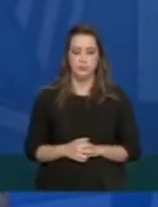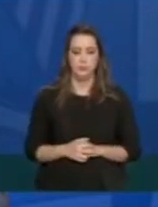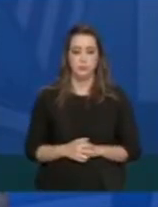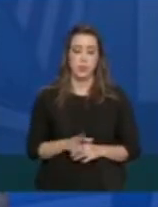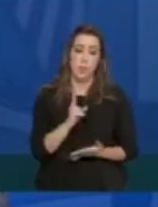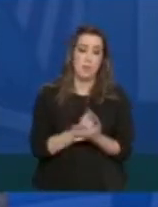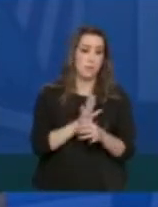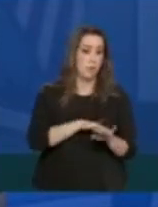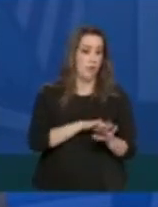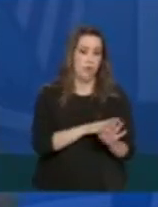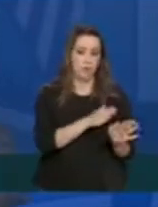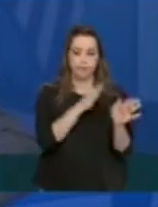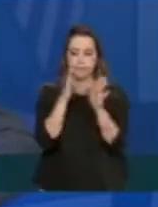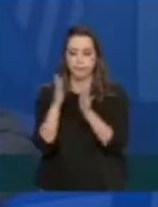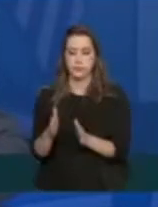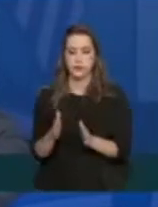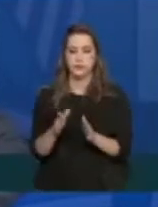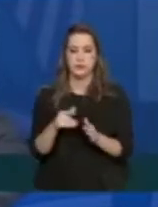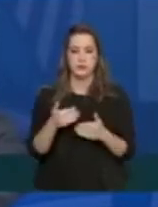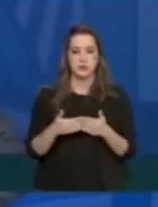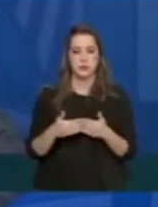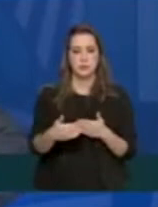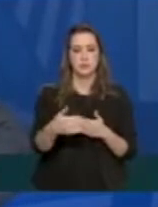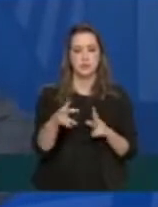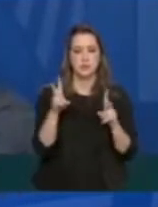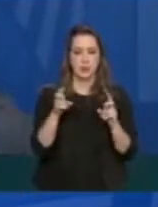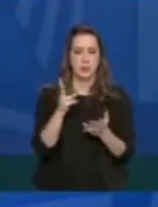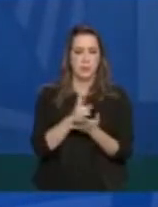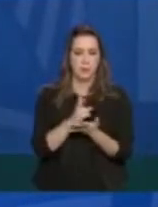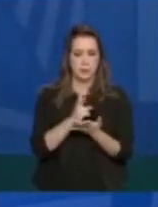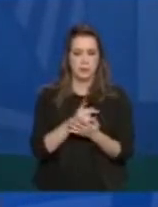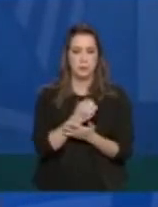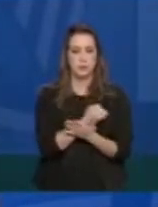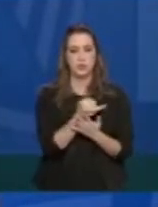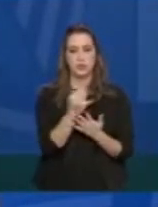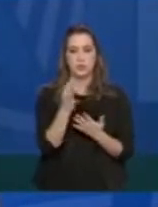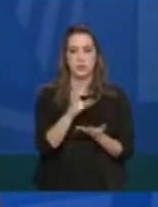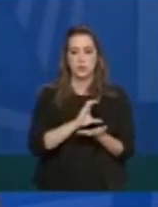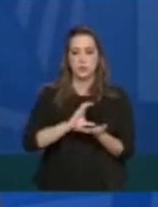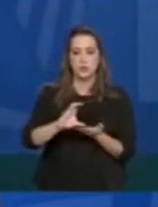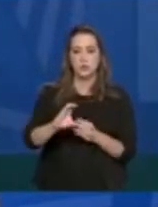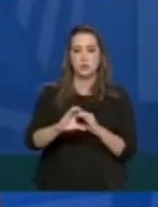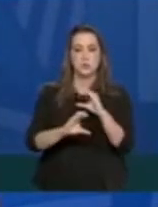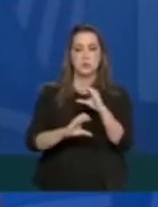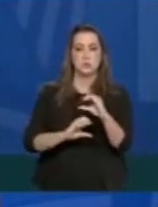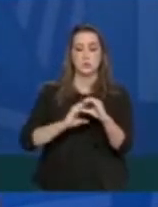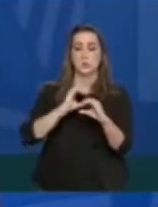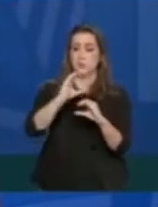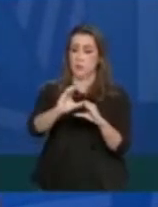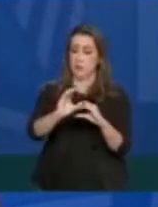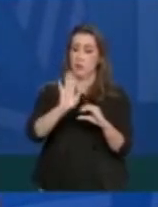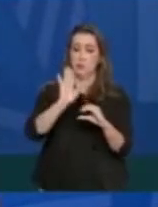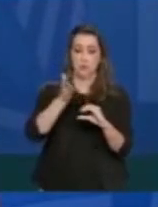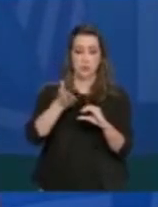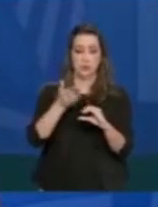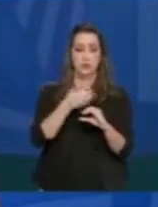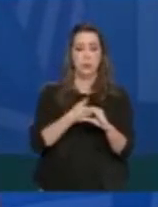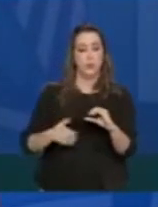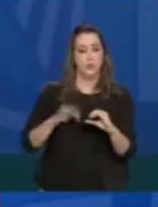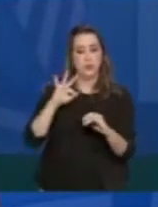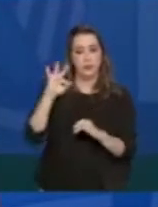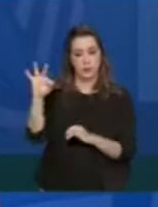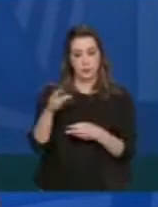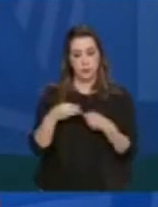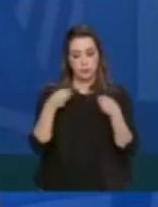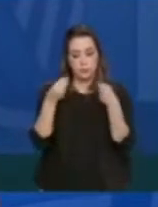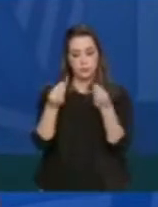Ao mesmo tempo, nesse contexto, diversos repasses de recursos foram feitos pelo governo